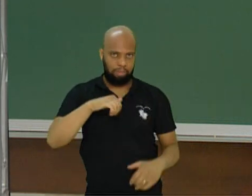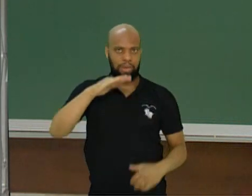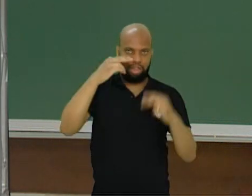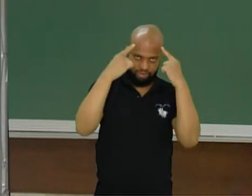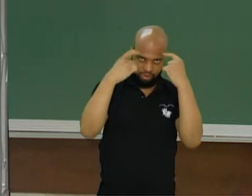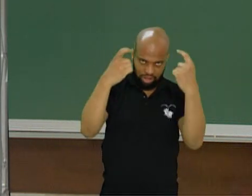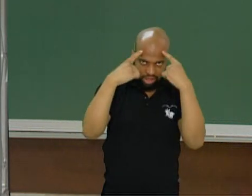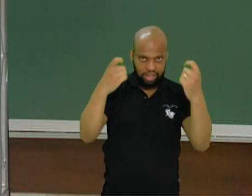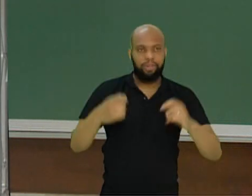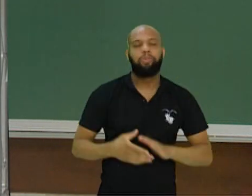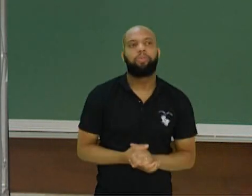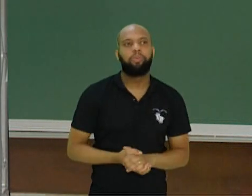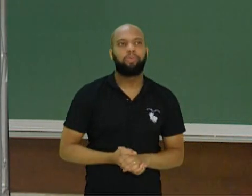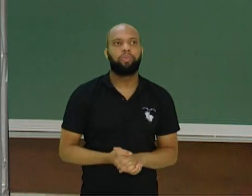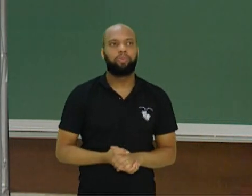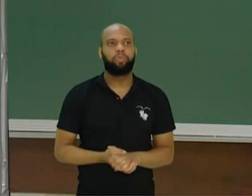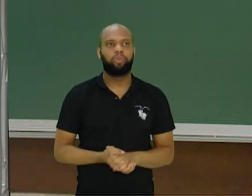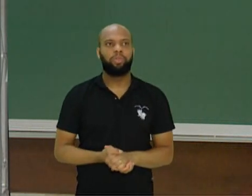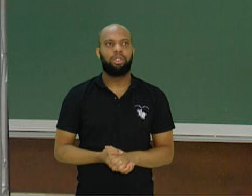subdesenvolvidos.